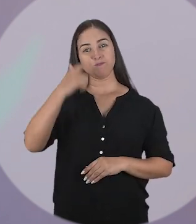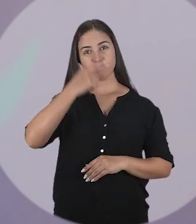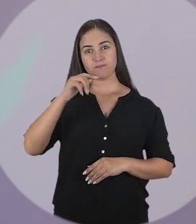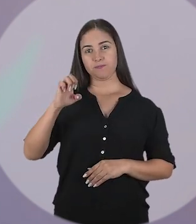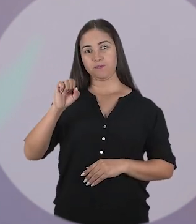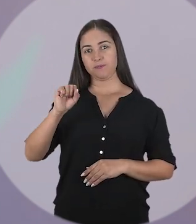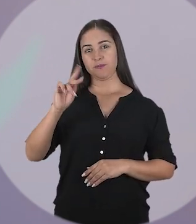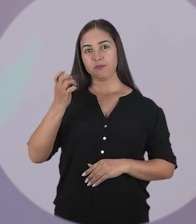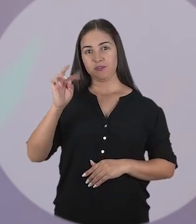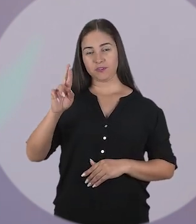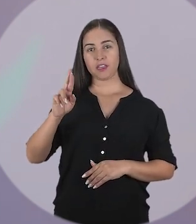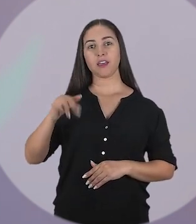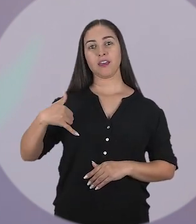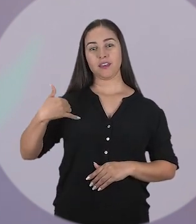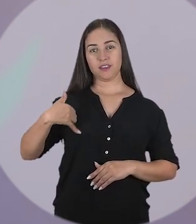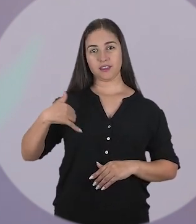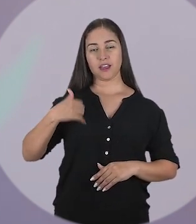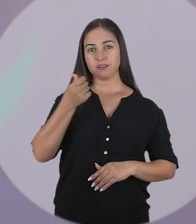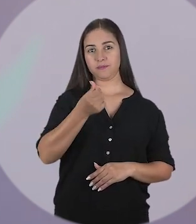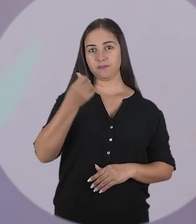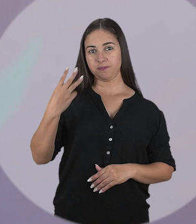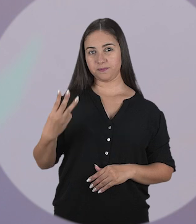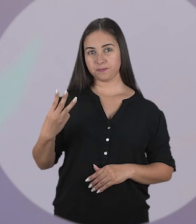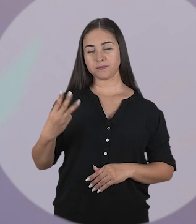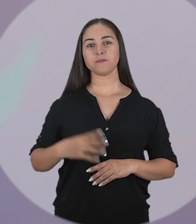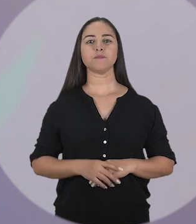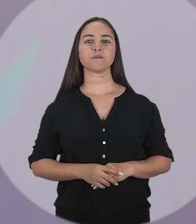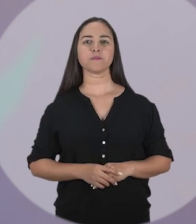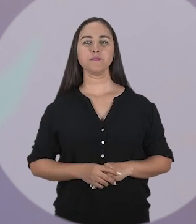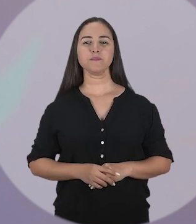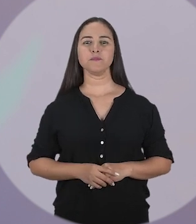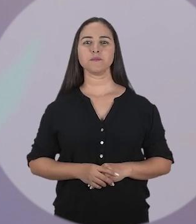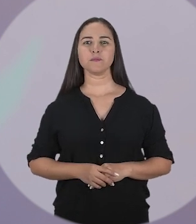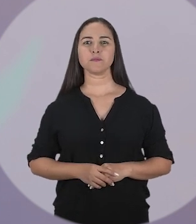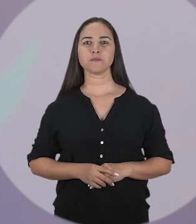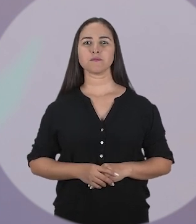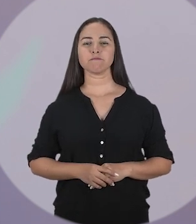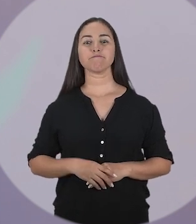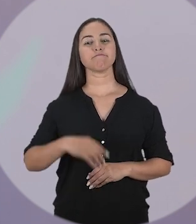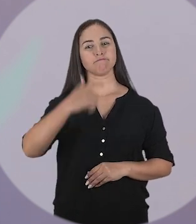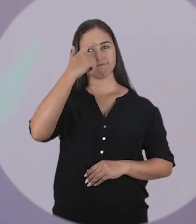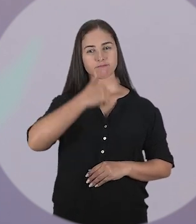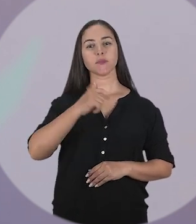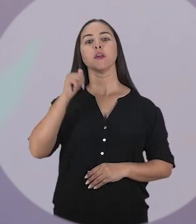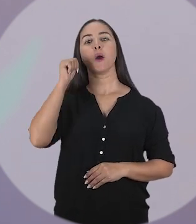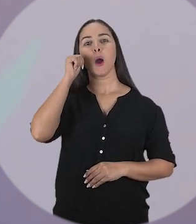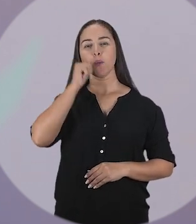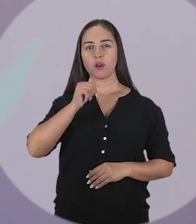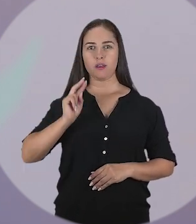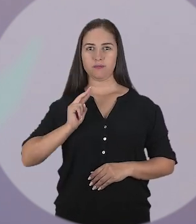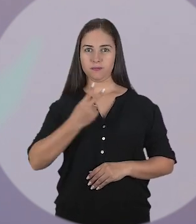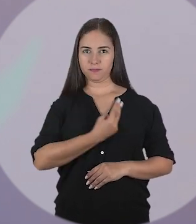Antunes, eu tenho 63 anos, eu sou uma mulher